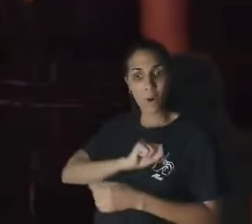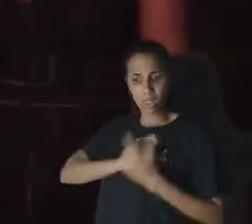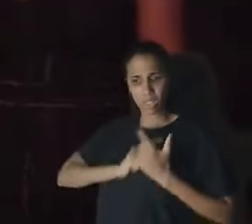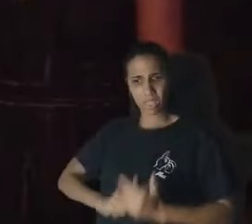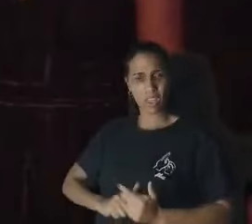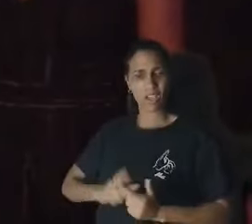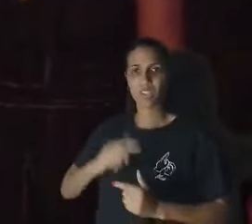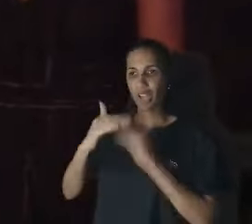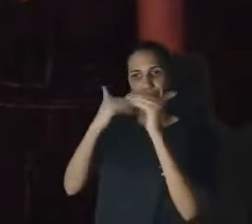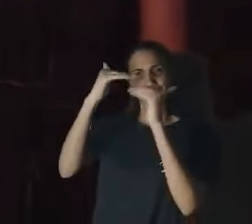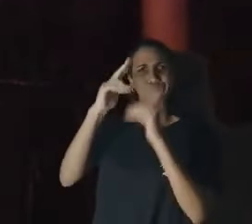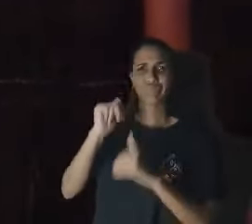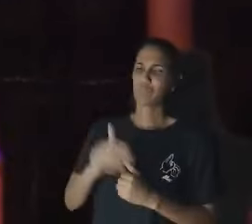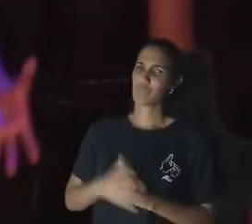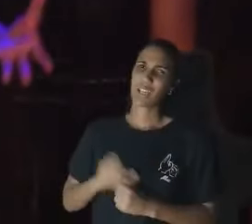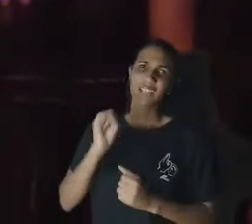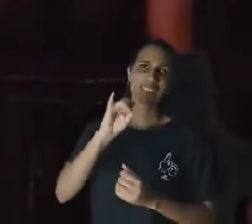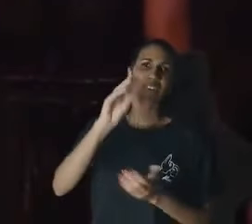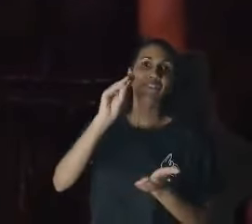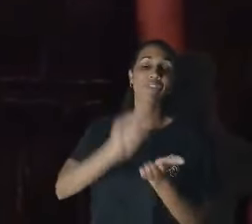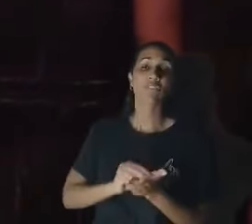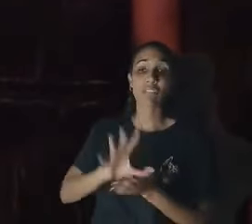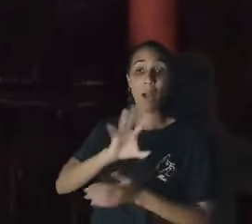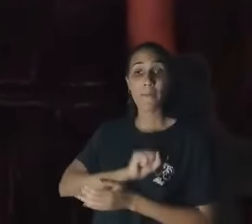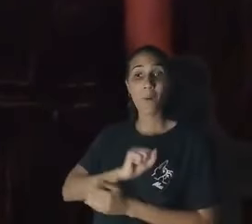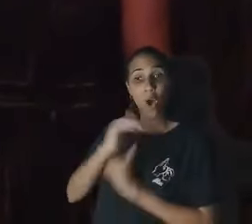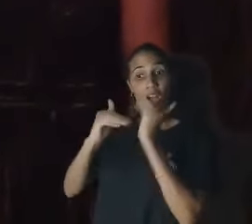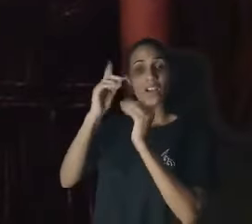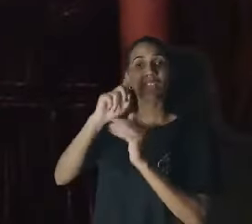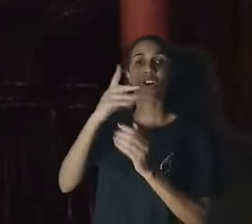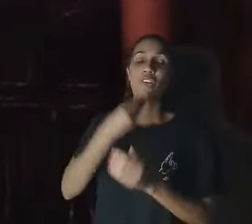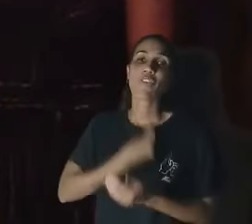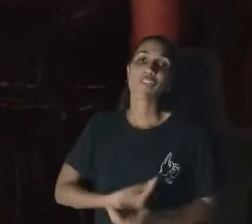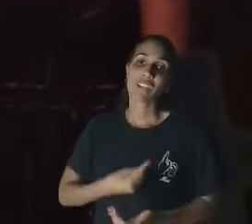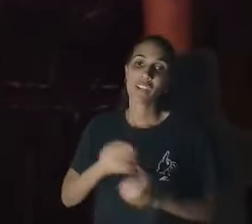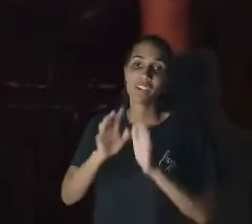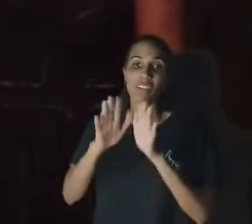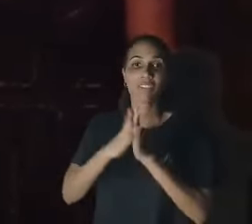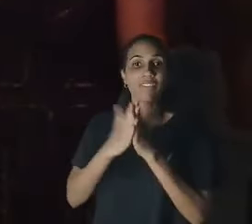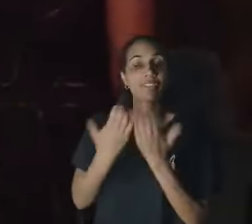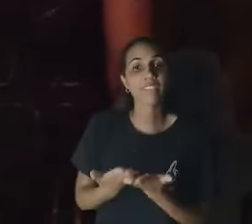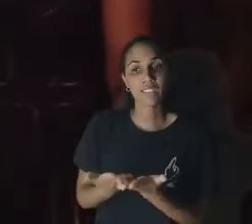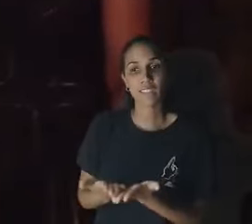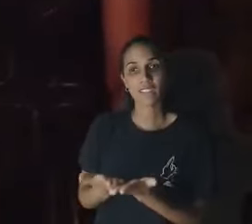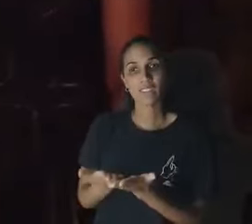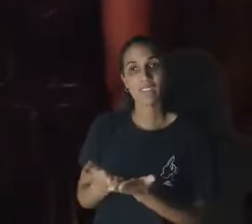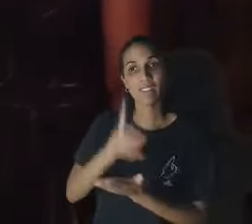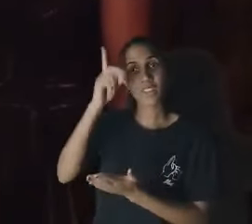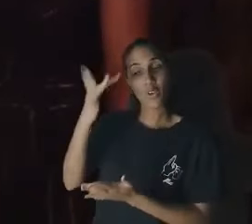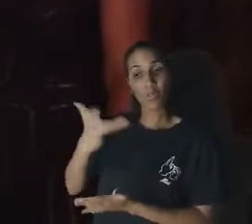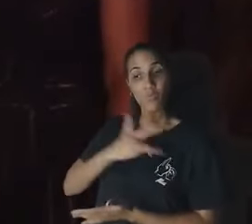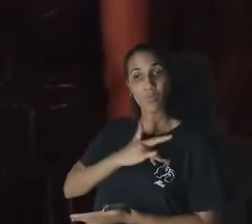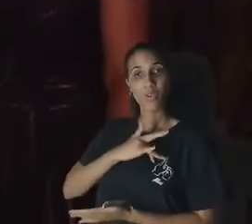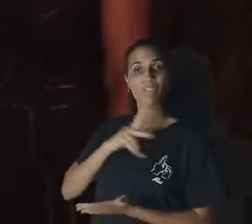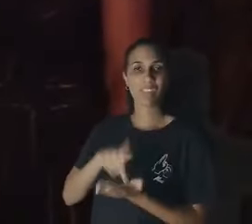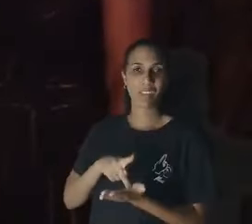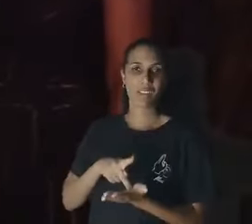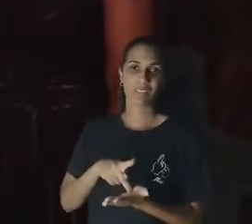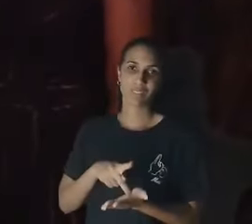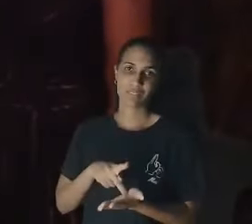não prosperamos. Nós não vivemos o Evangelho em sua essência. E